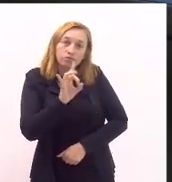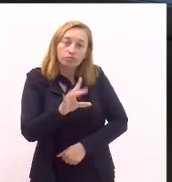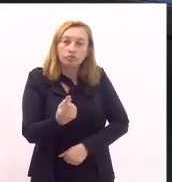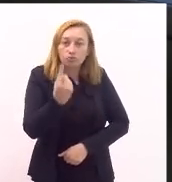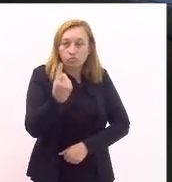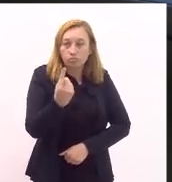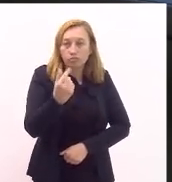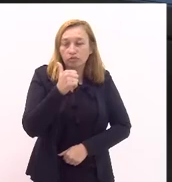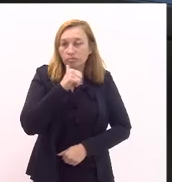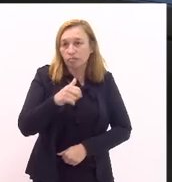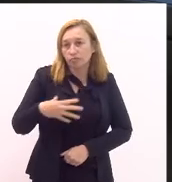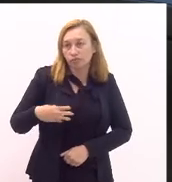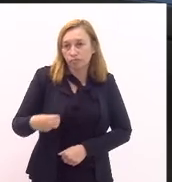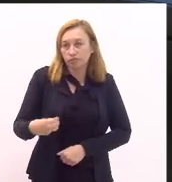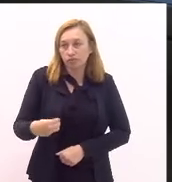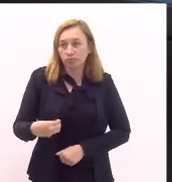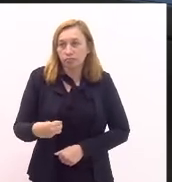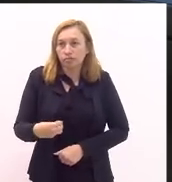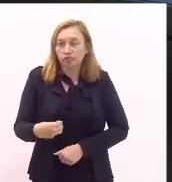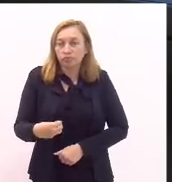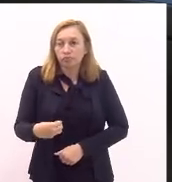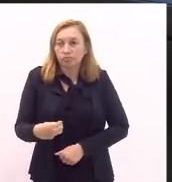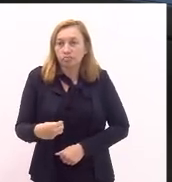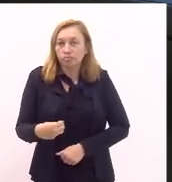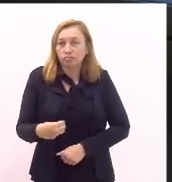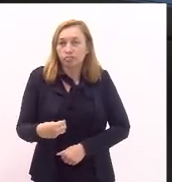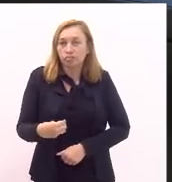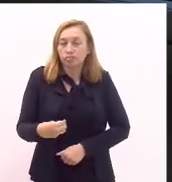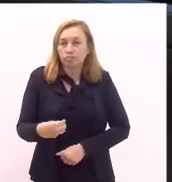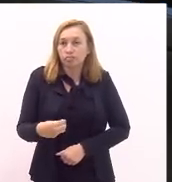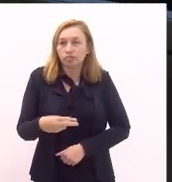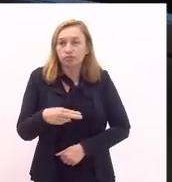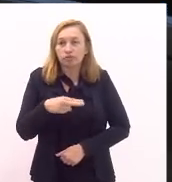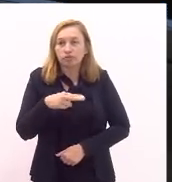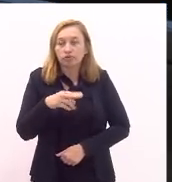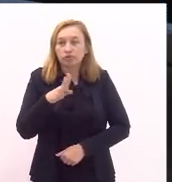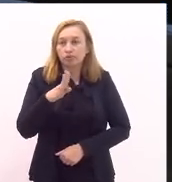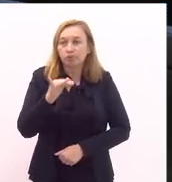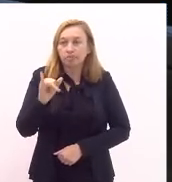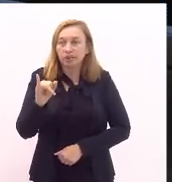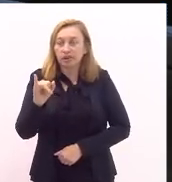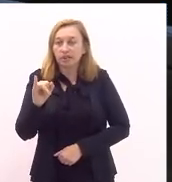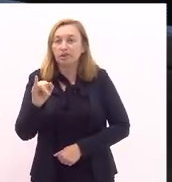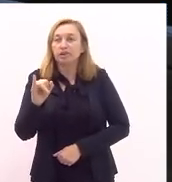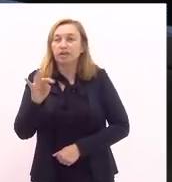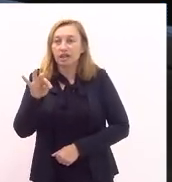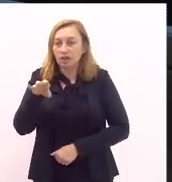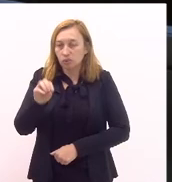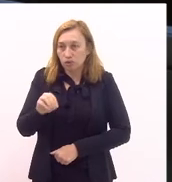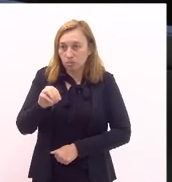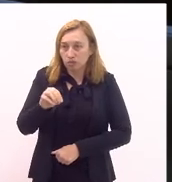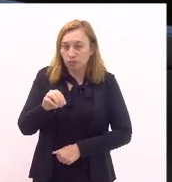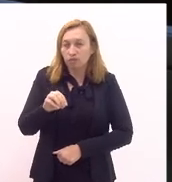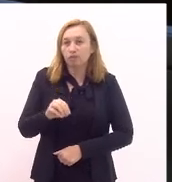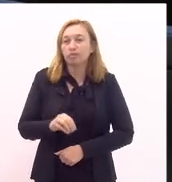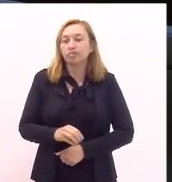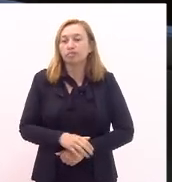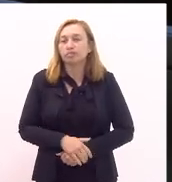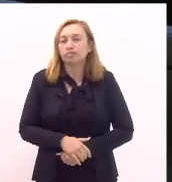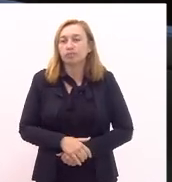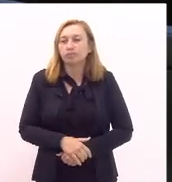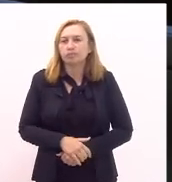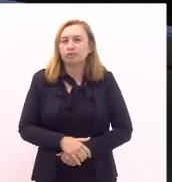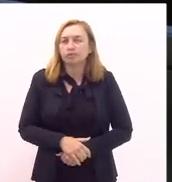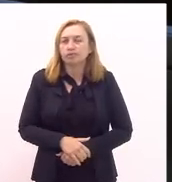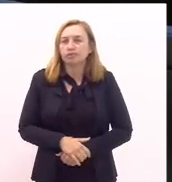filha eu estou aqui com meus bisnetos e bisnetas e